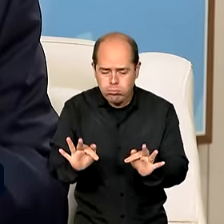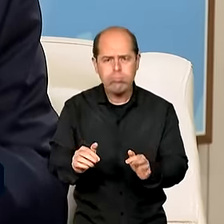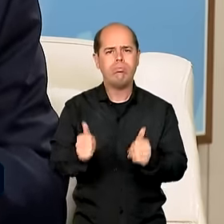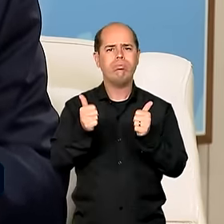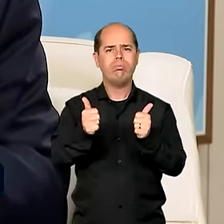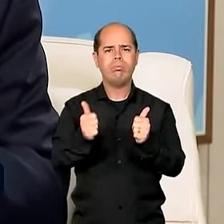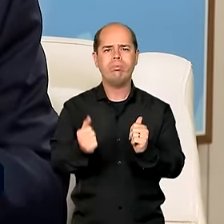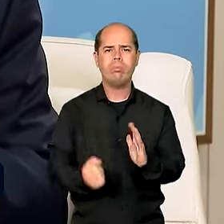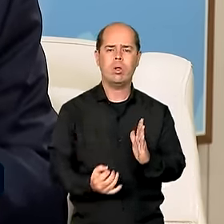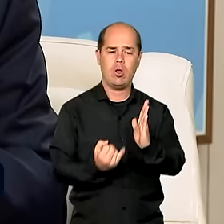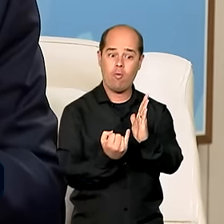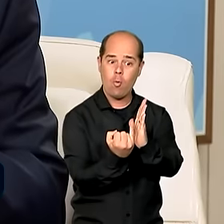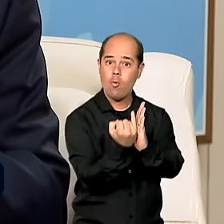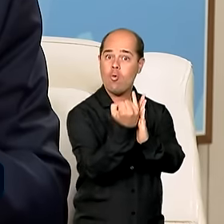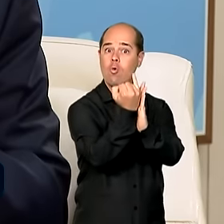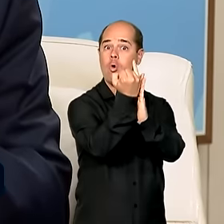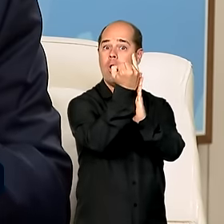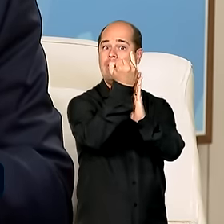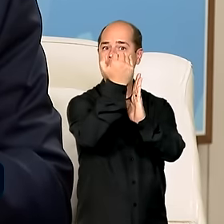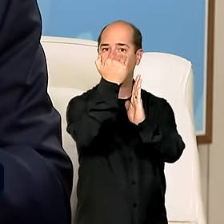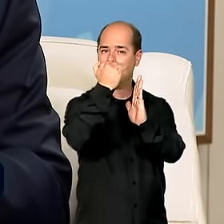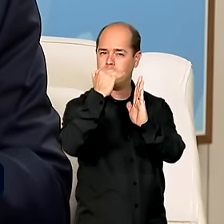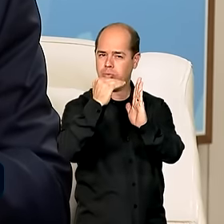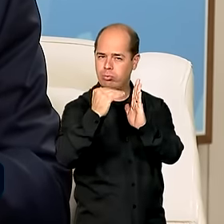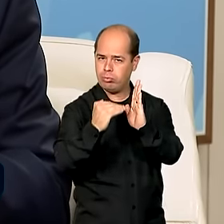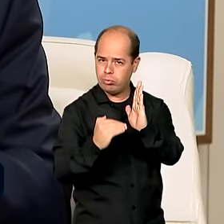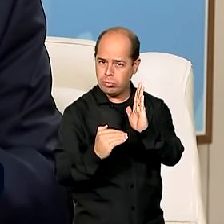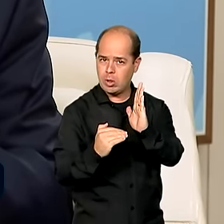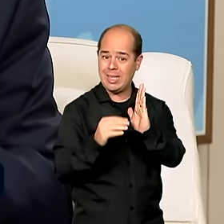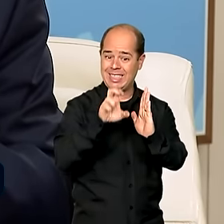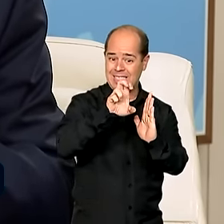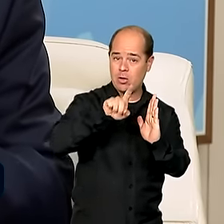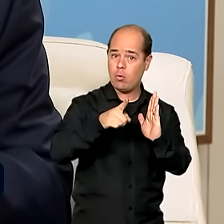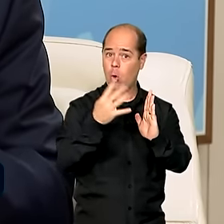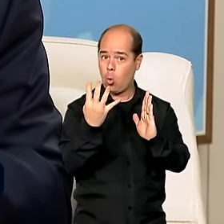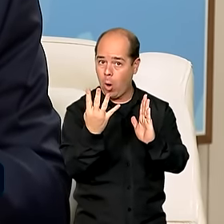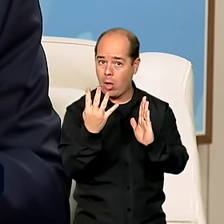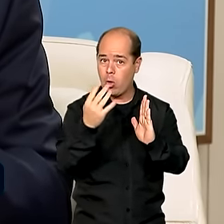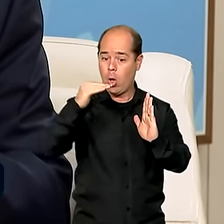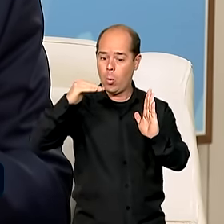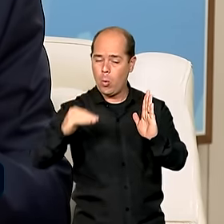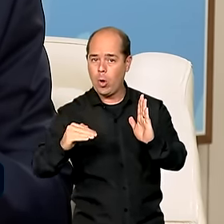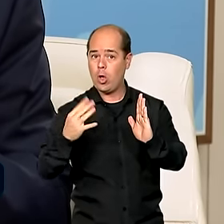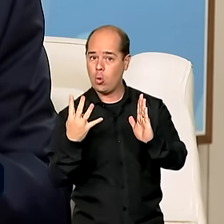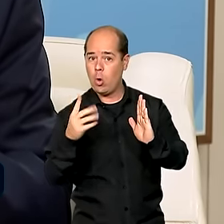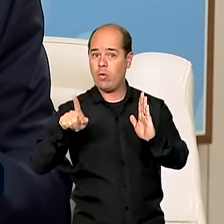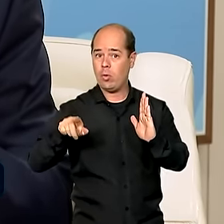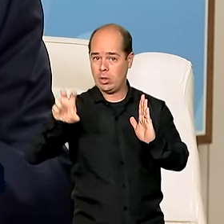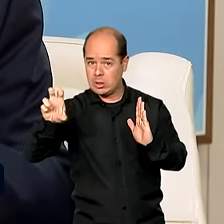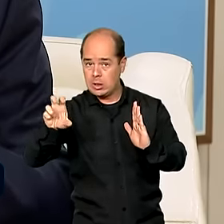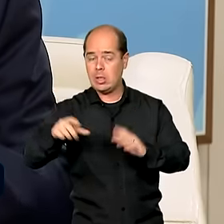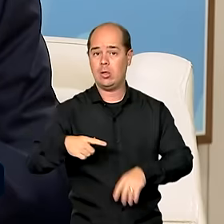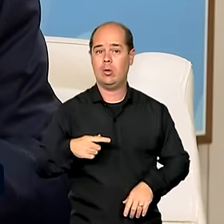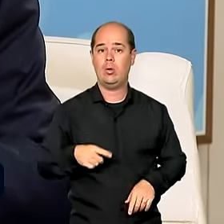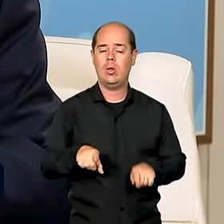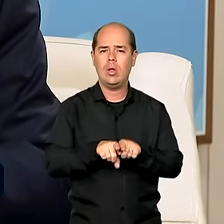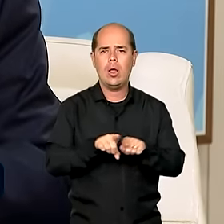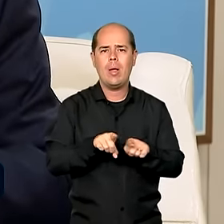queda 5,4 para 4,5 desemprego em queda